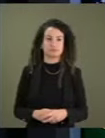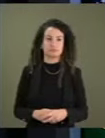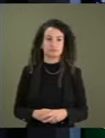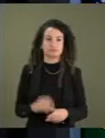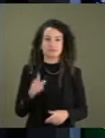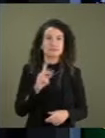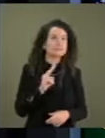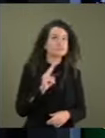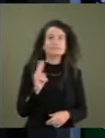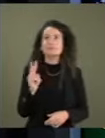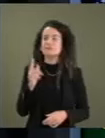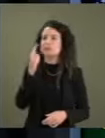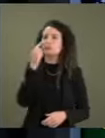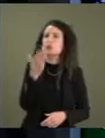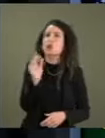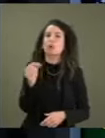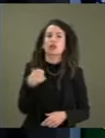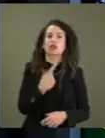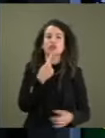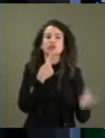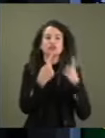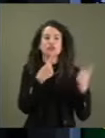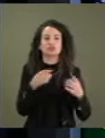Olha o que é que nós estamos discutindo.